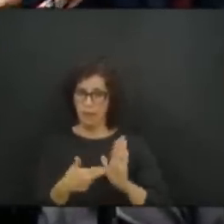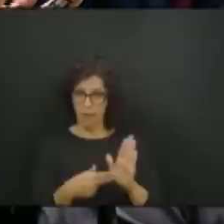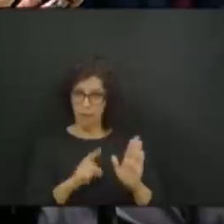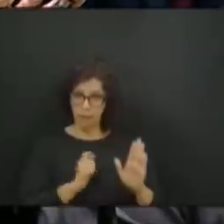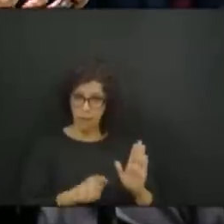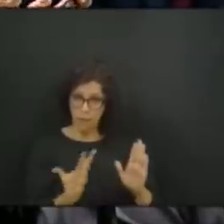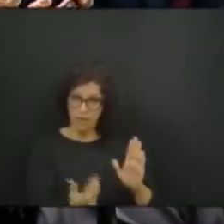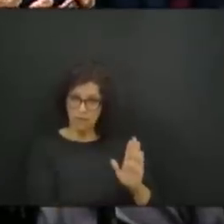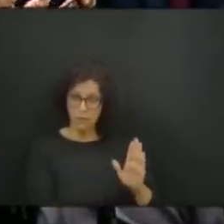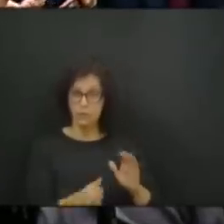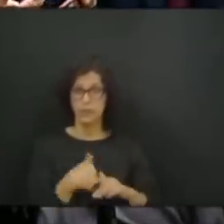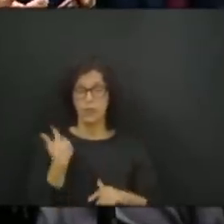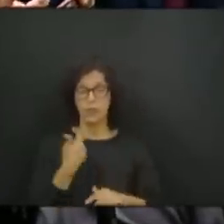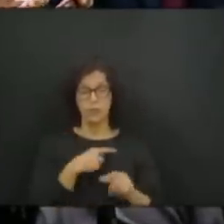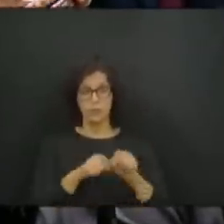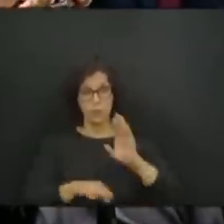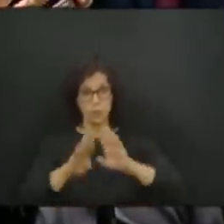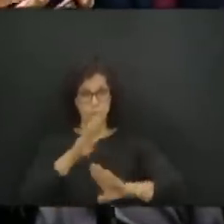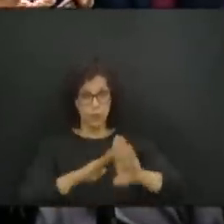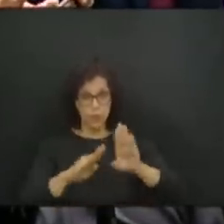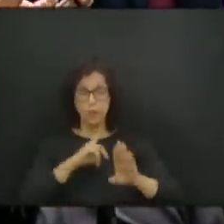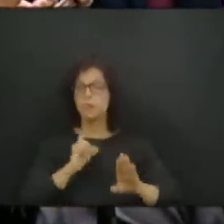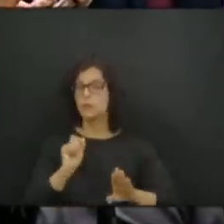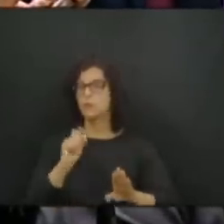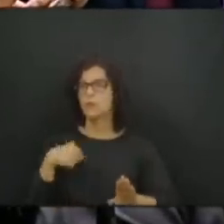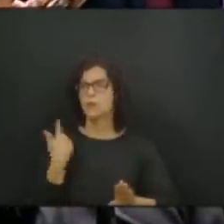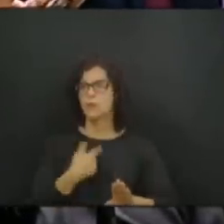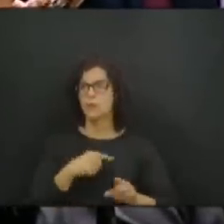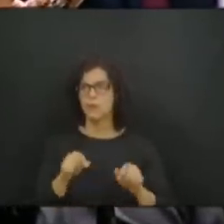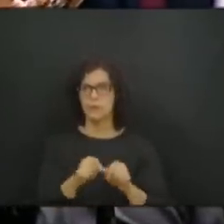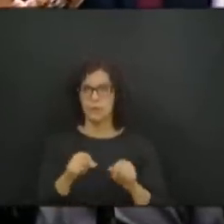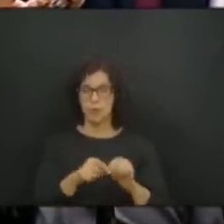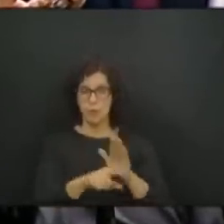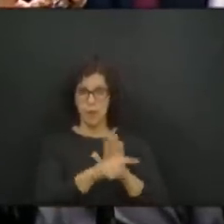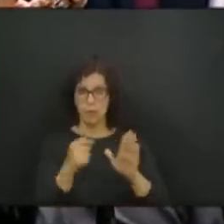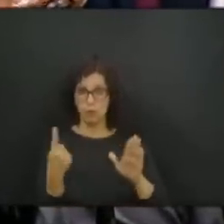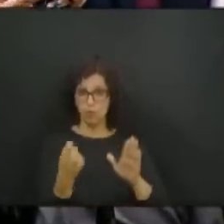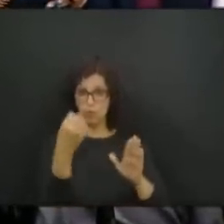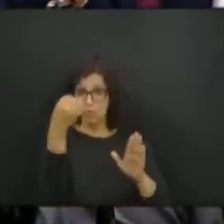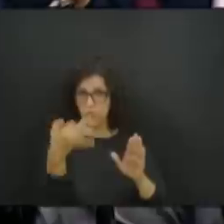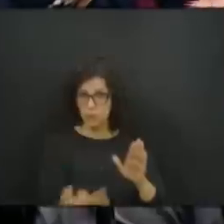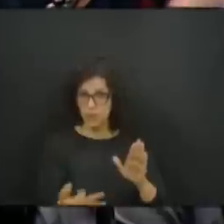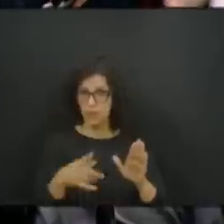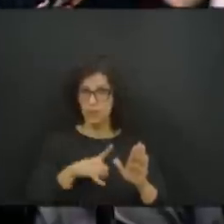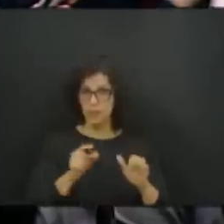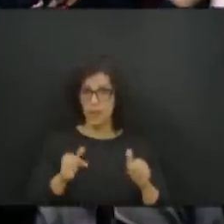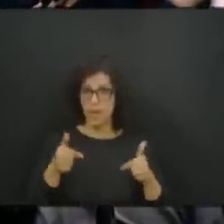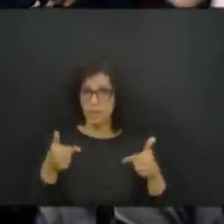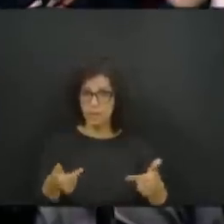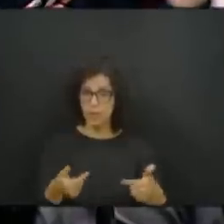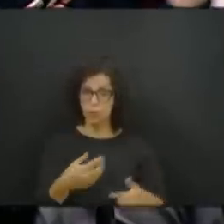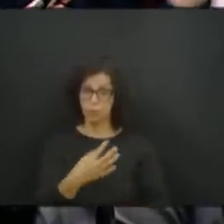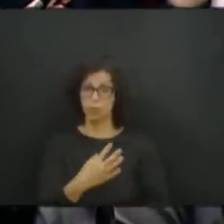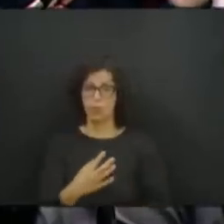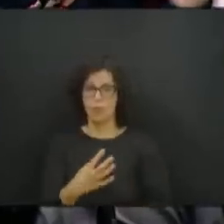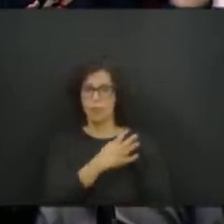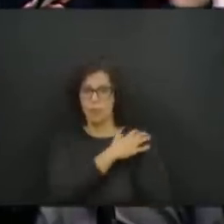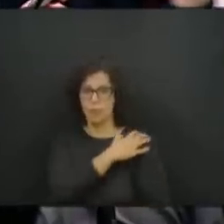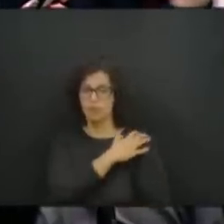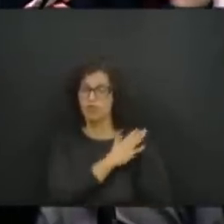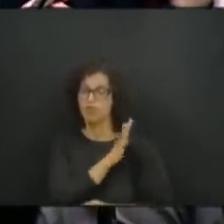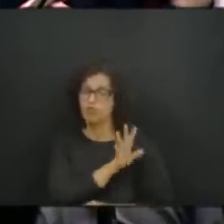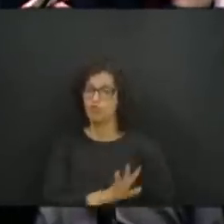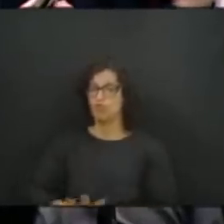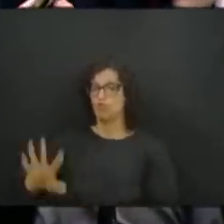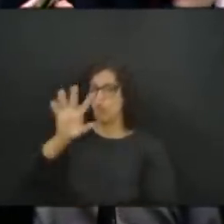então assim nós tomamos o cuidado de que no parágrafo único diz o seguinte ato do Comando Geral da Polícia